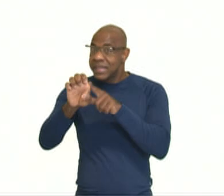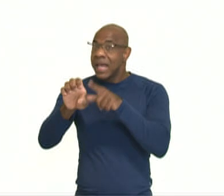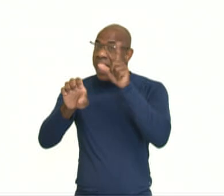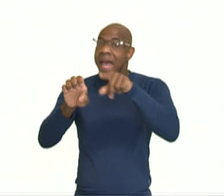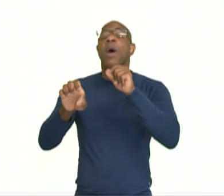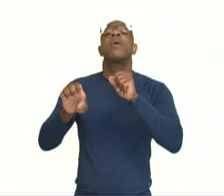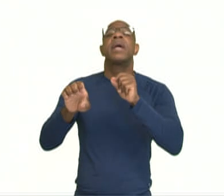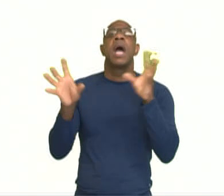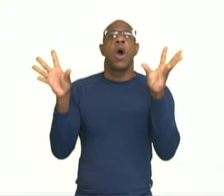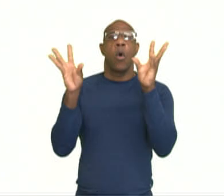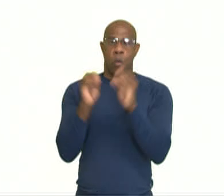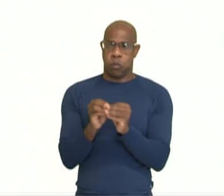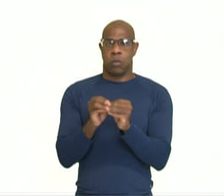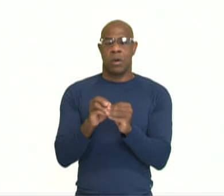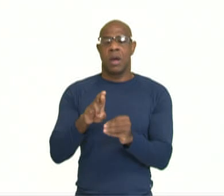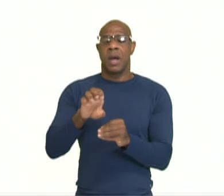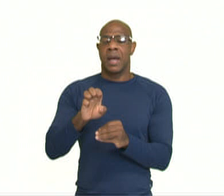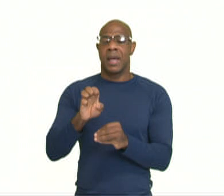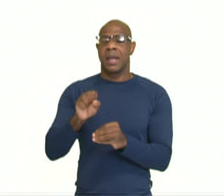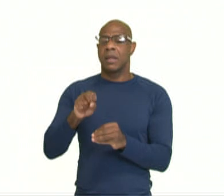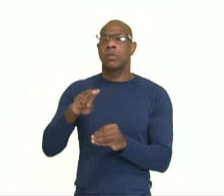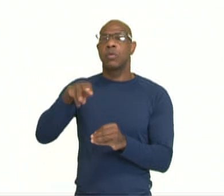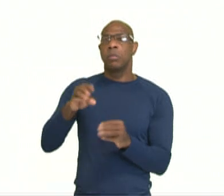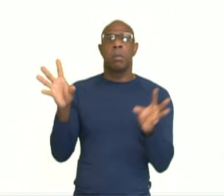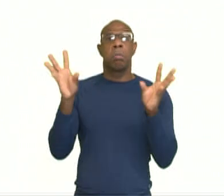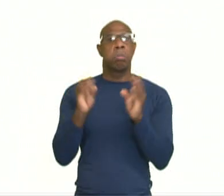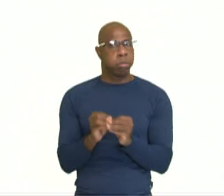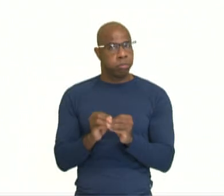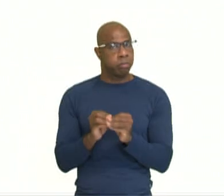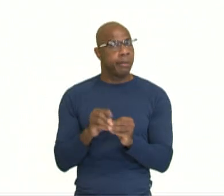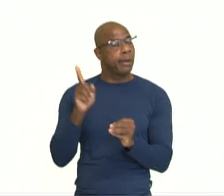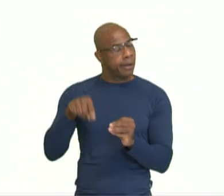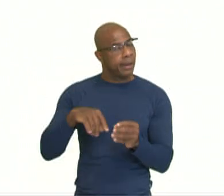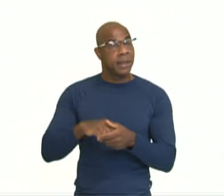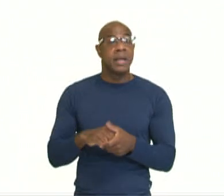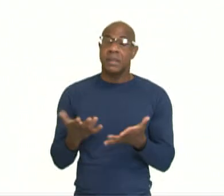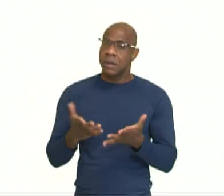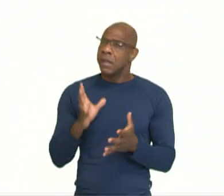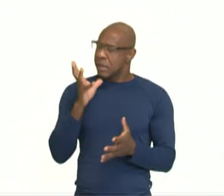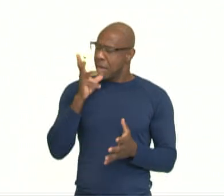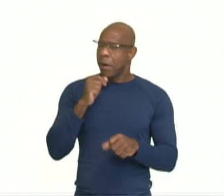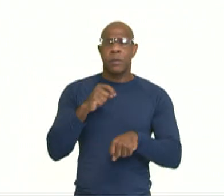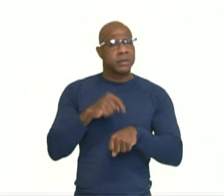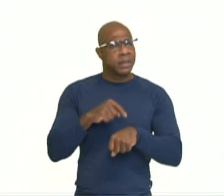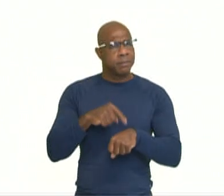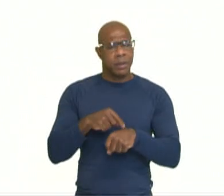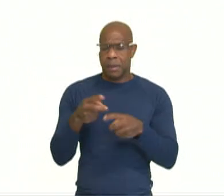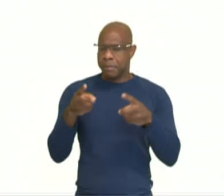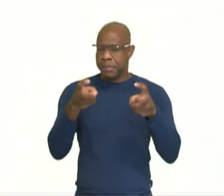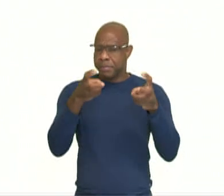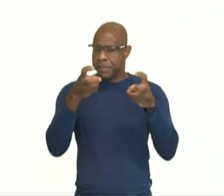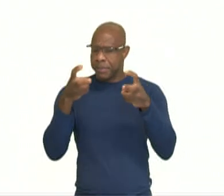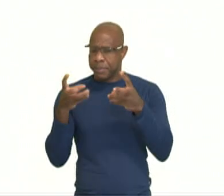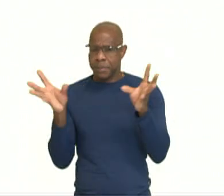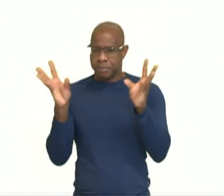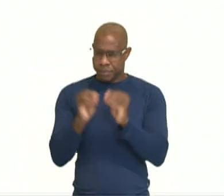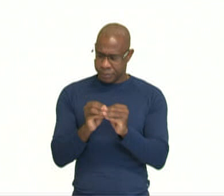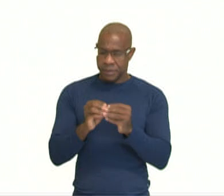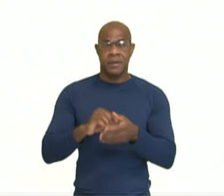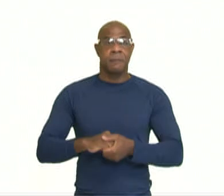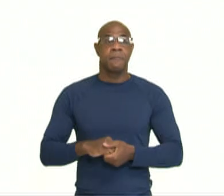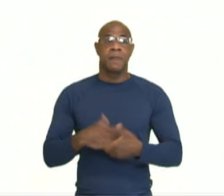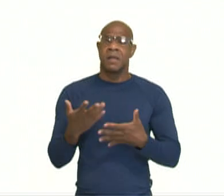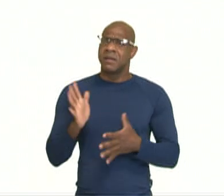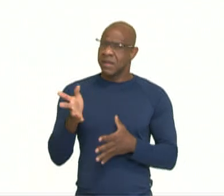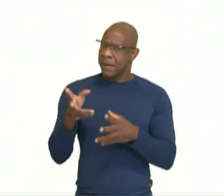as palavras-chave serão apontadas. Então, demora um tempinho para confeccionar aquele lead, aquele resuminho. Já percebeu que